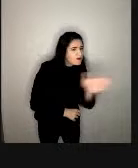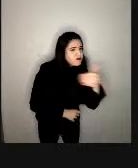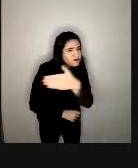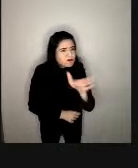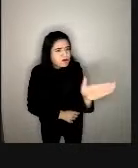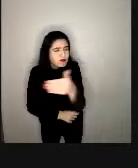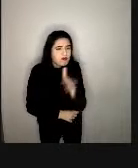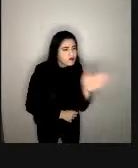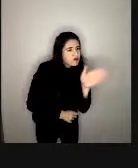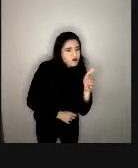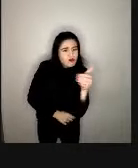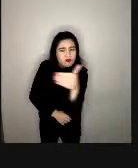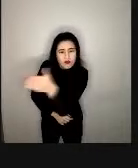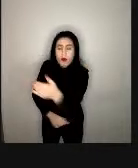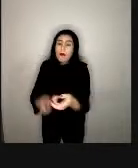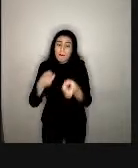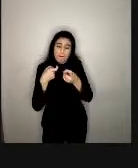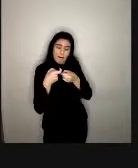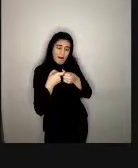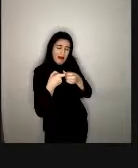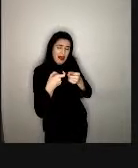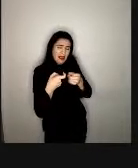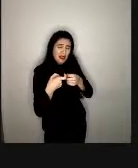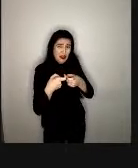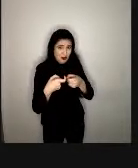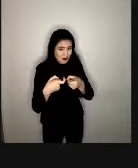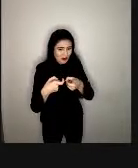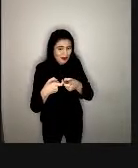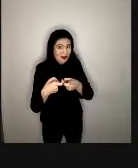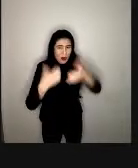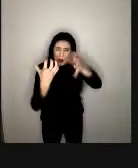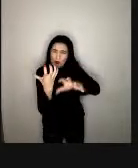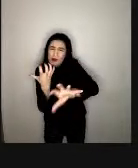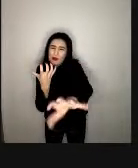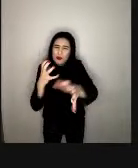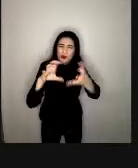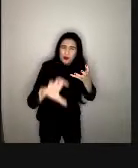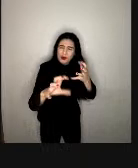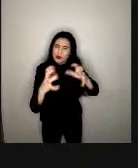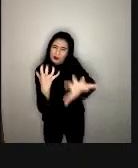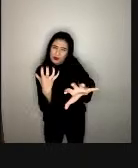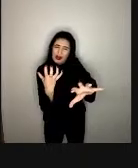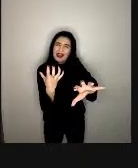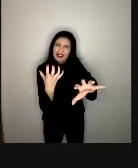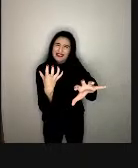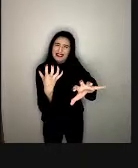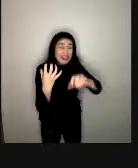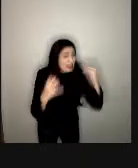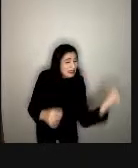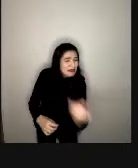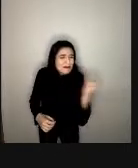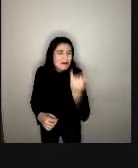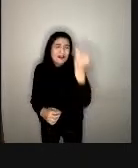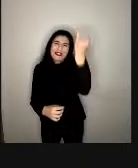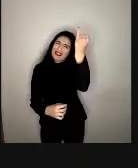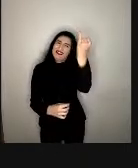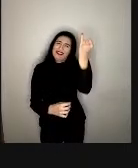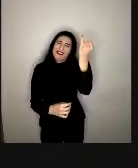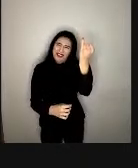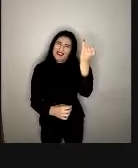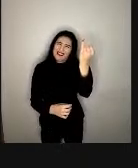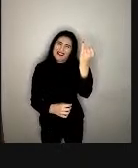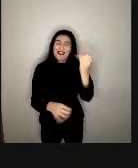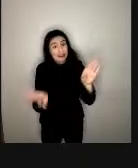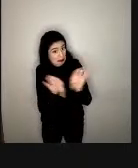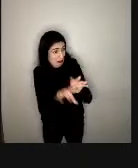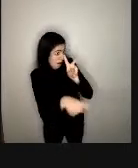que remavam contra essa maré, que eram médicos humanistas, como o doutor Linhares, que vai estar aqui hoje com a gente. Né?